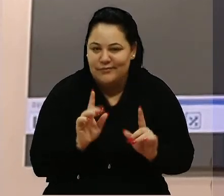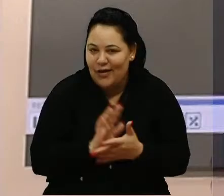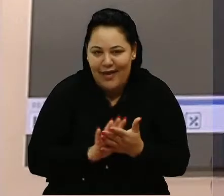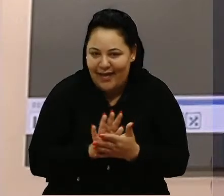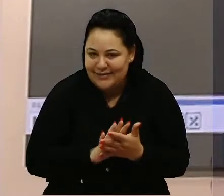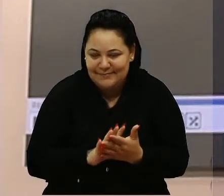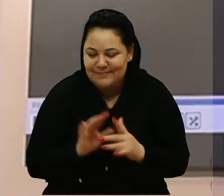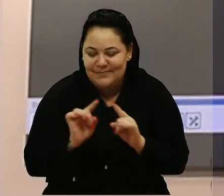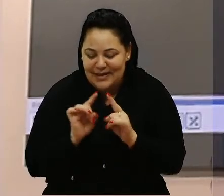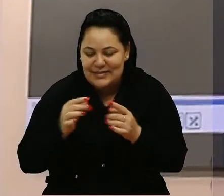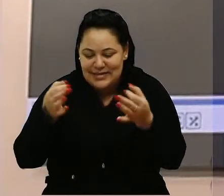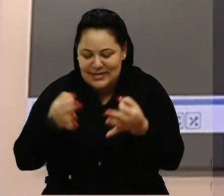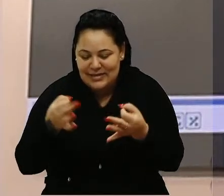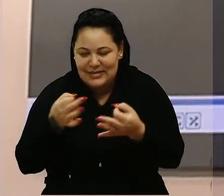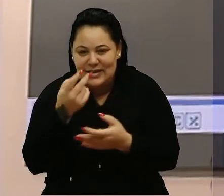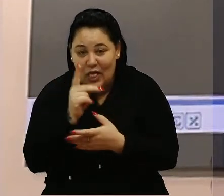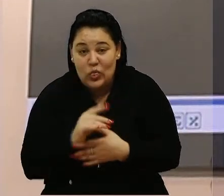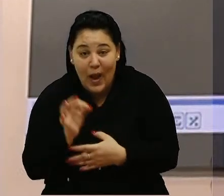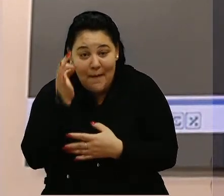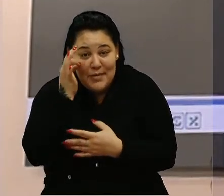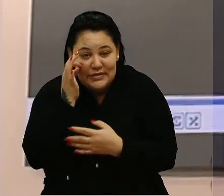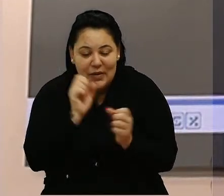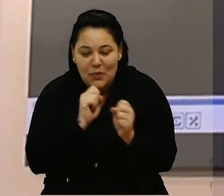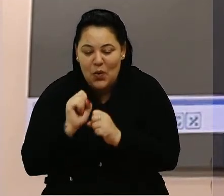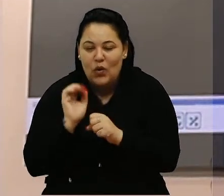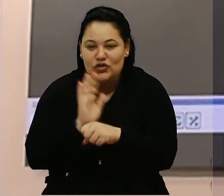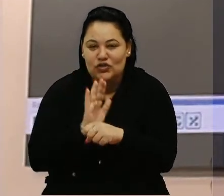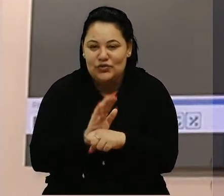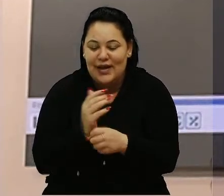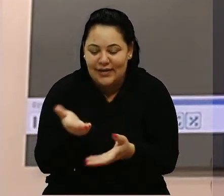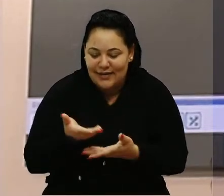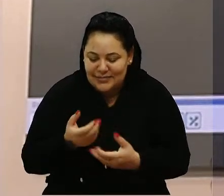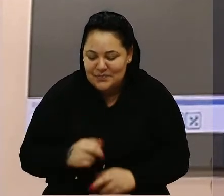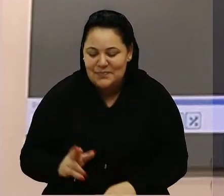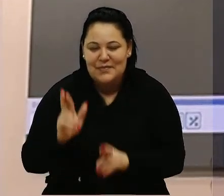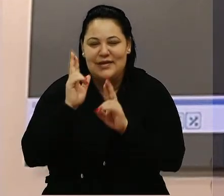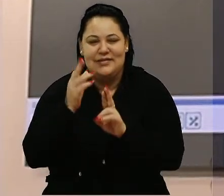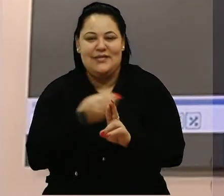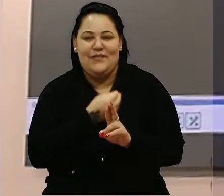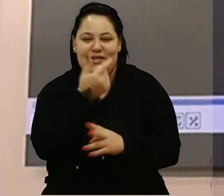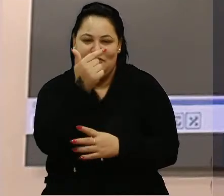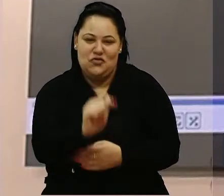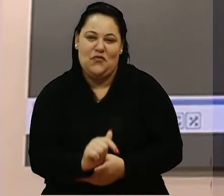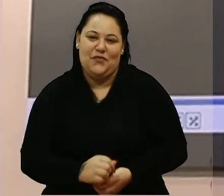ao caos, sua presença pode trazer esperança e alívio.